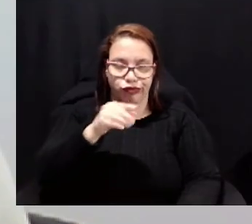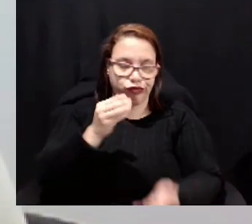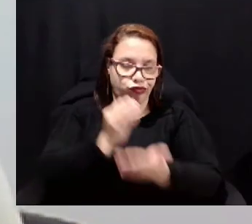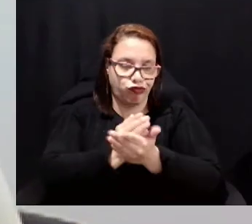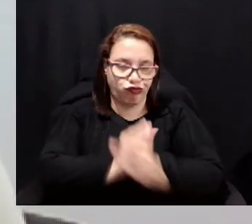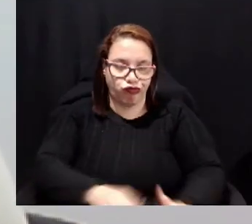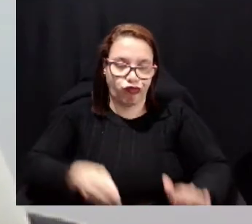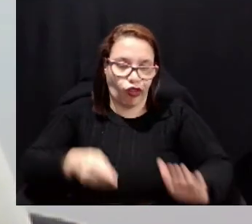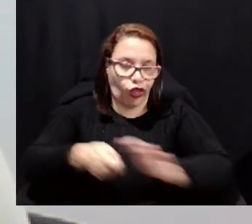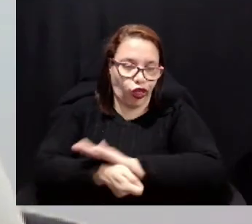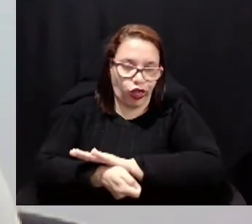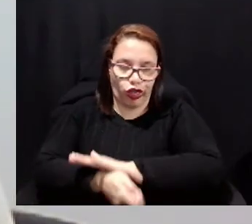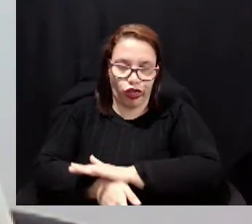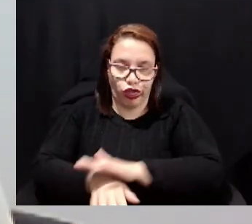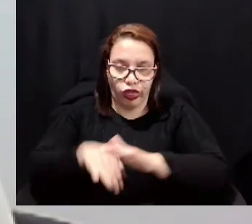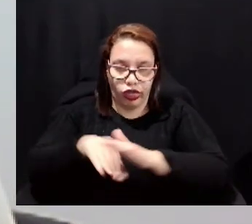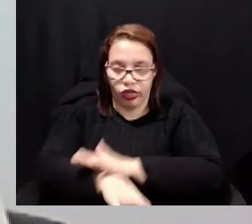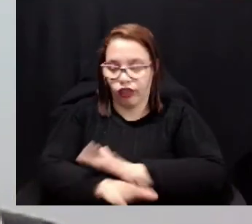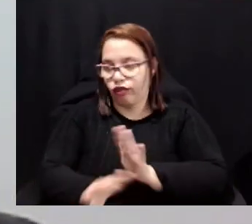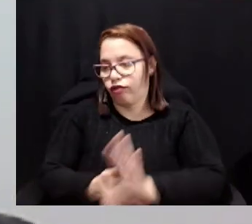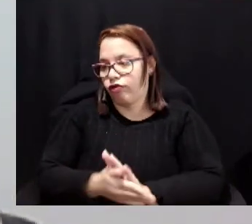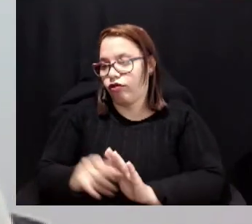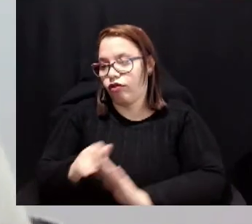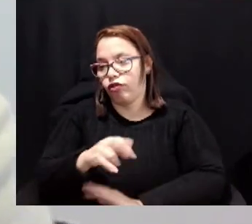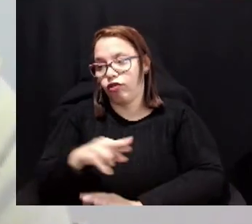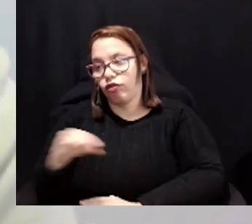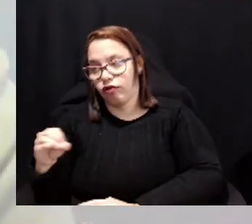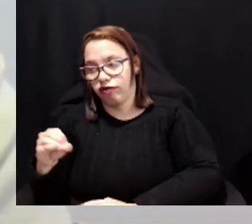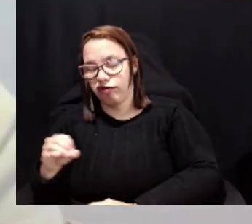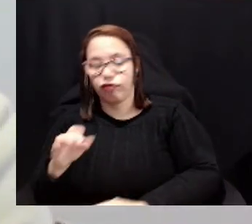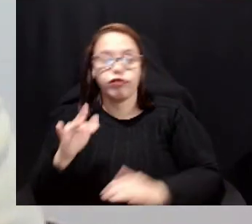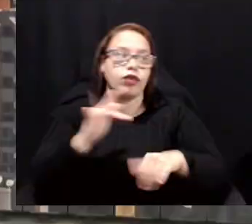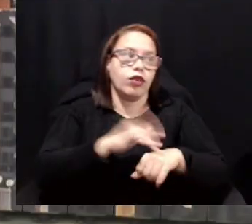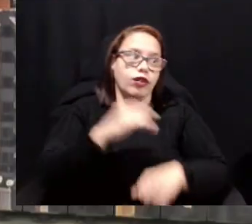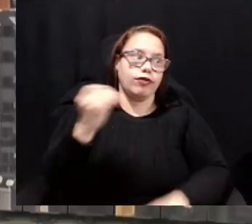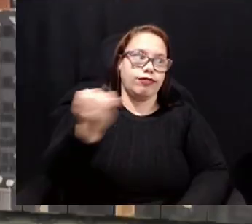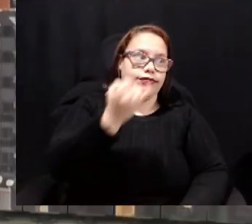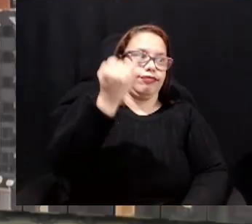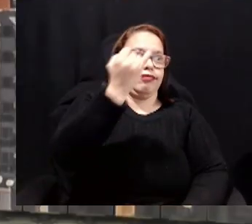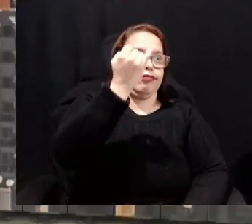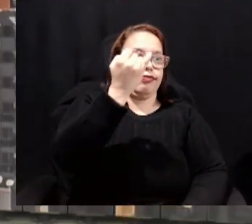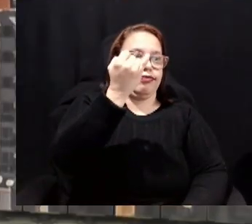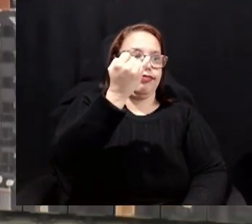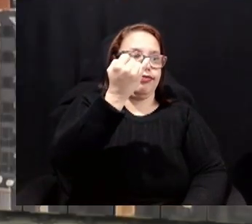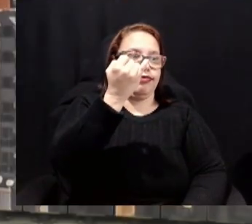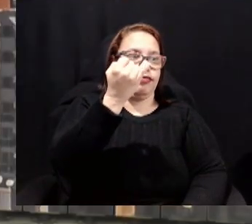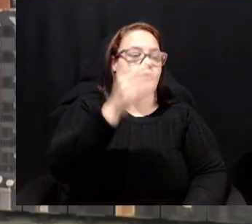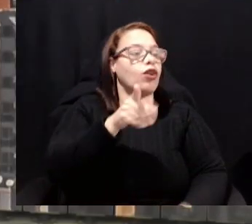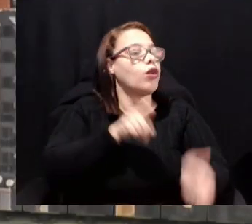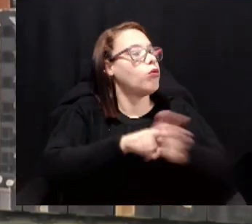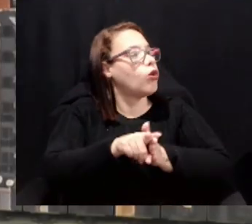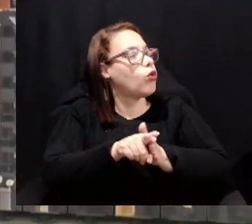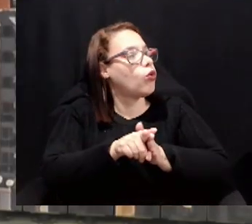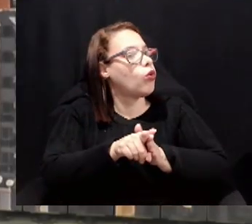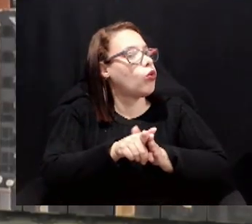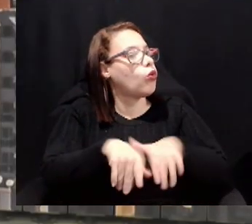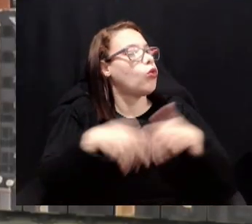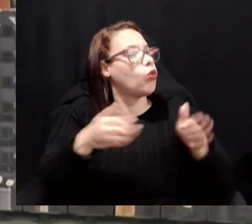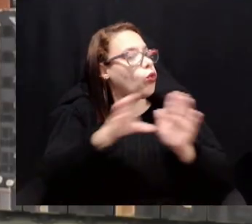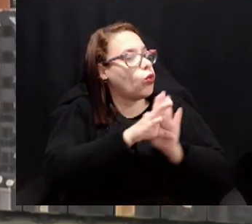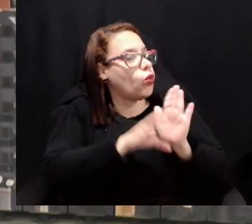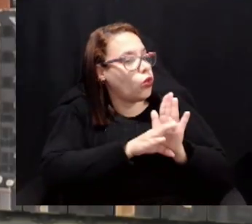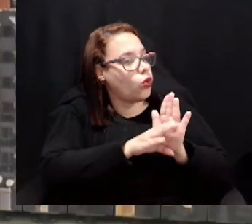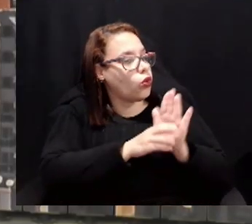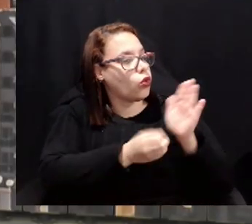sendo enterrados aí, lotando nossos aterros municipais. Você tocou num ponto importante que eu até ia perguntar, desde